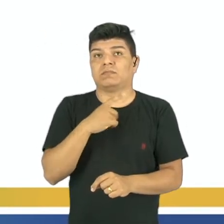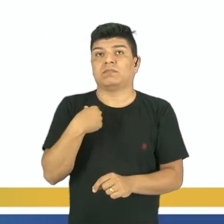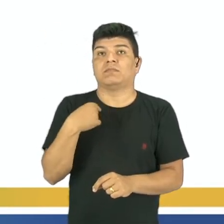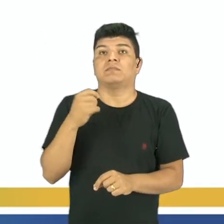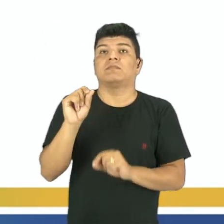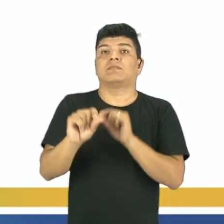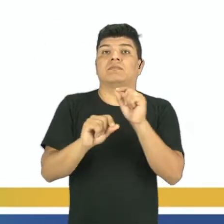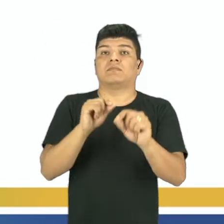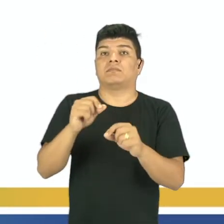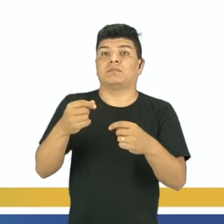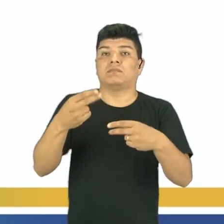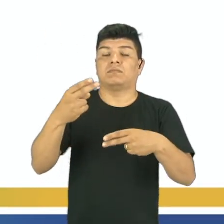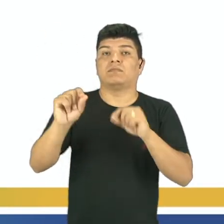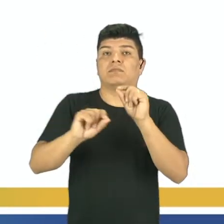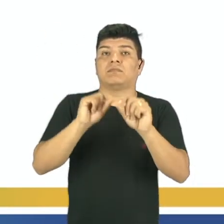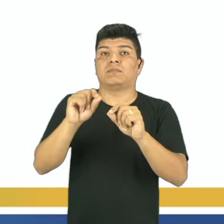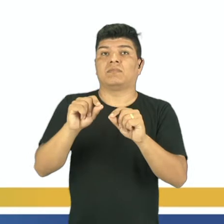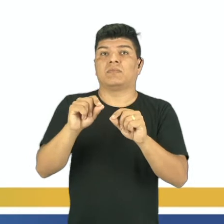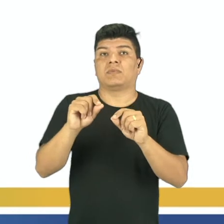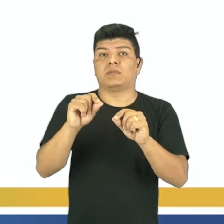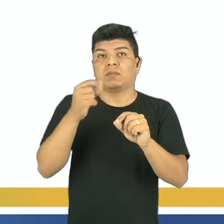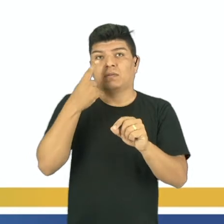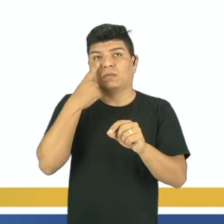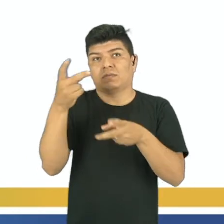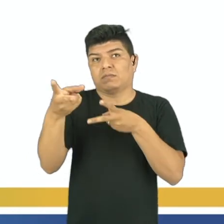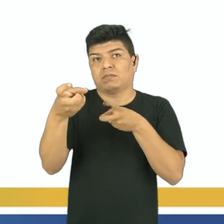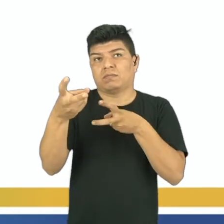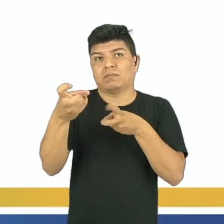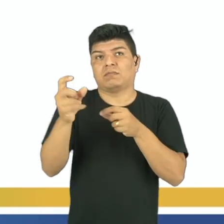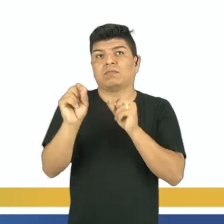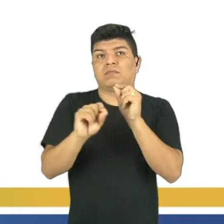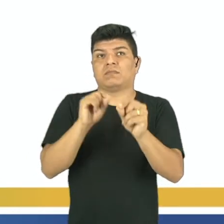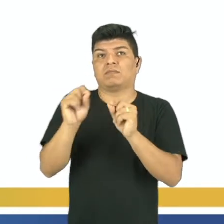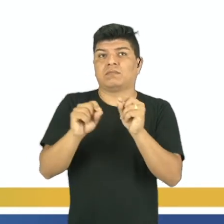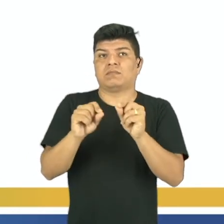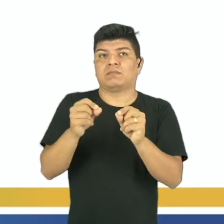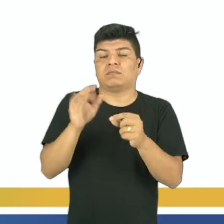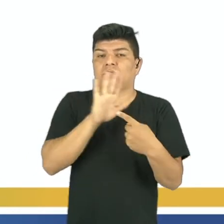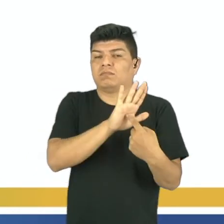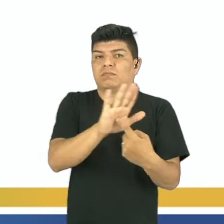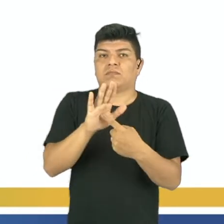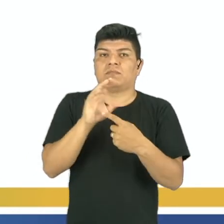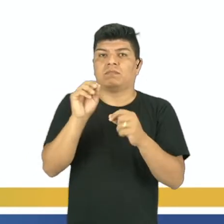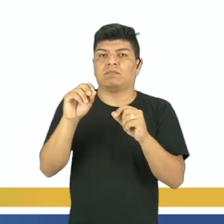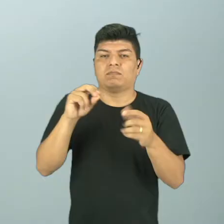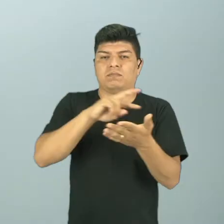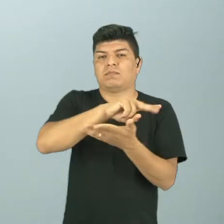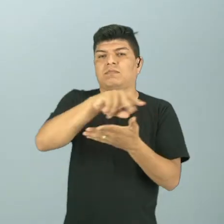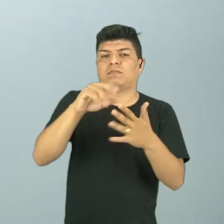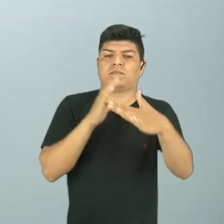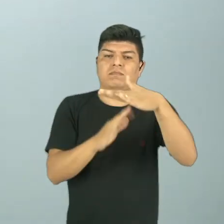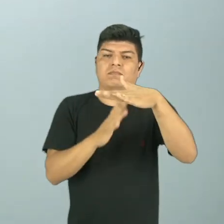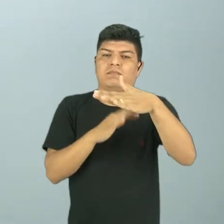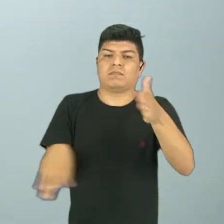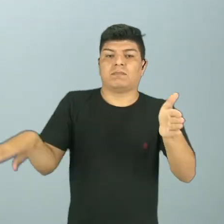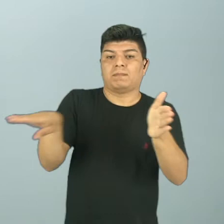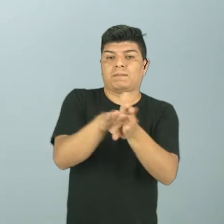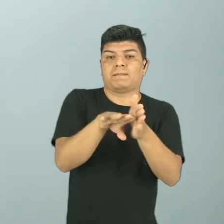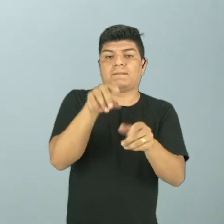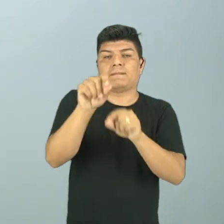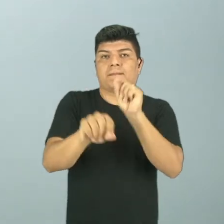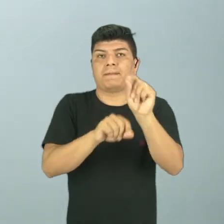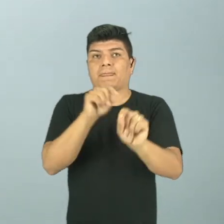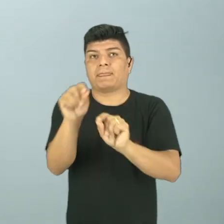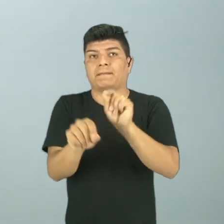série chamada Gigantes do Brasil. Nessa série a gente vai perceber um pouquinho desse reflexo de que vários imigrantes vão chegar aqui e que